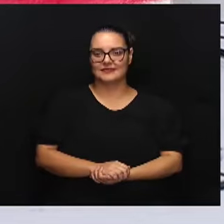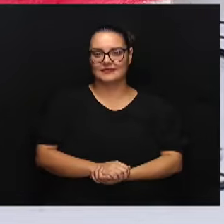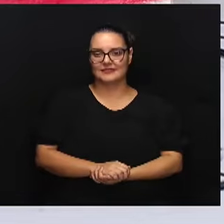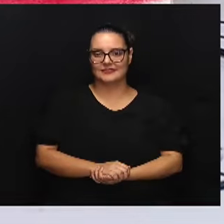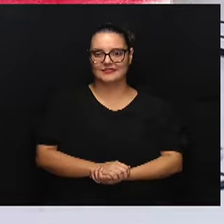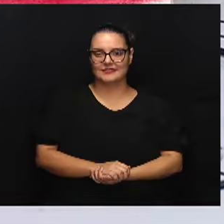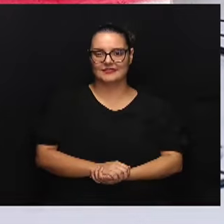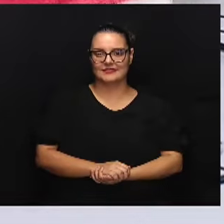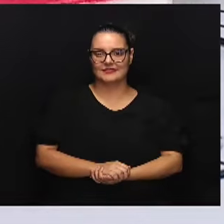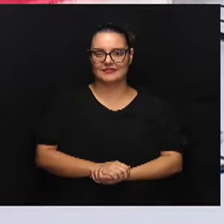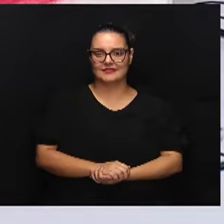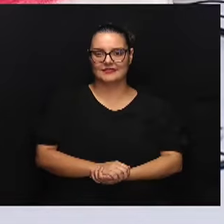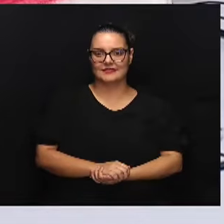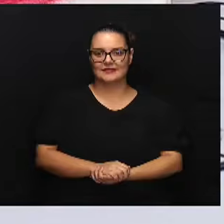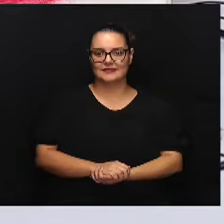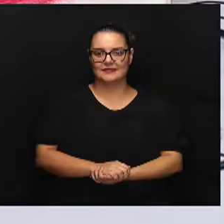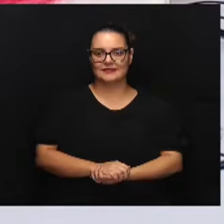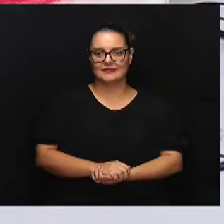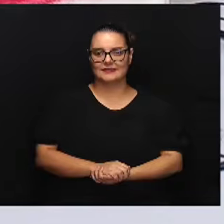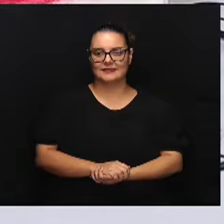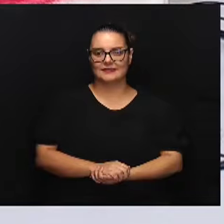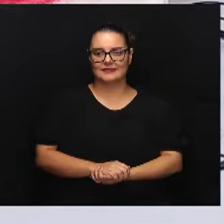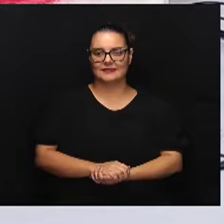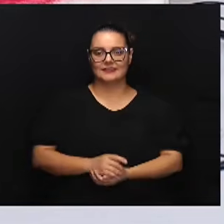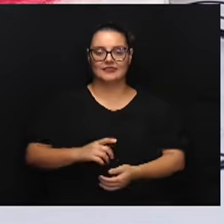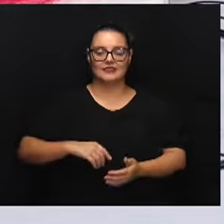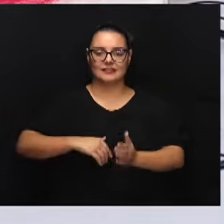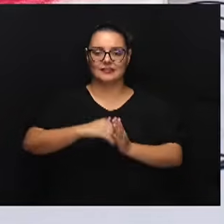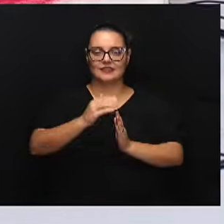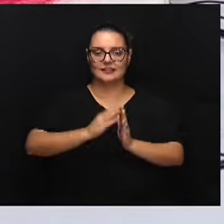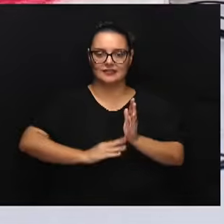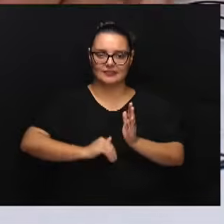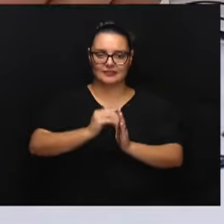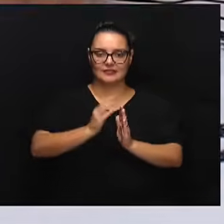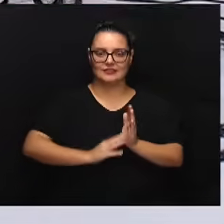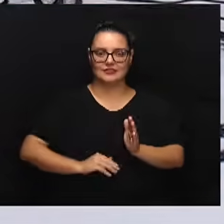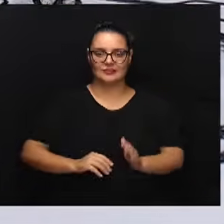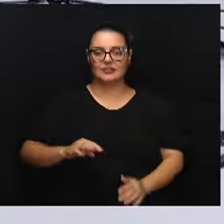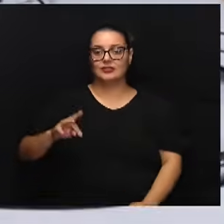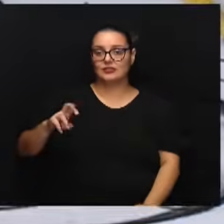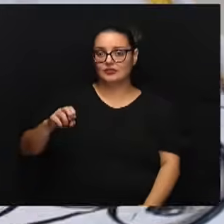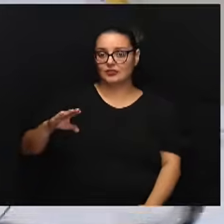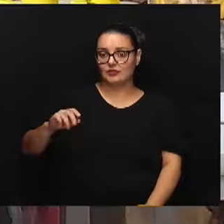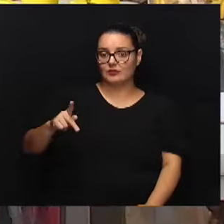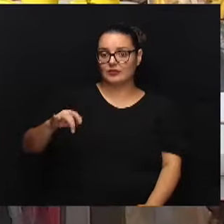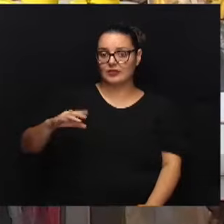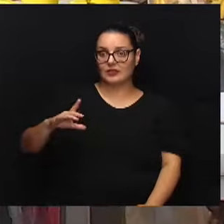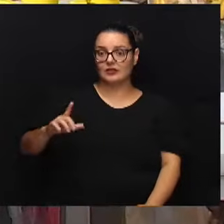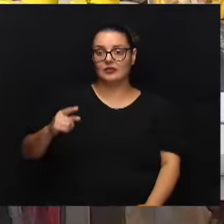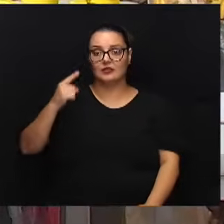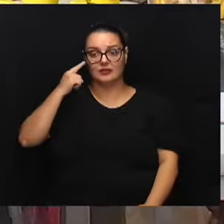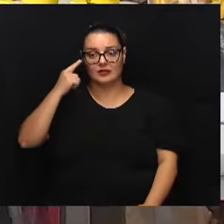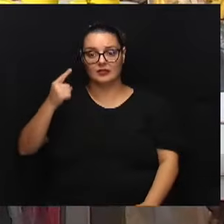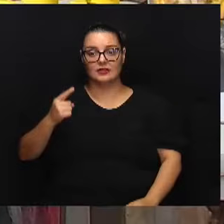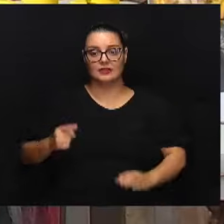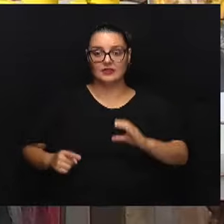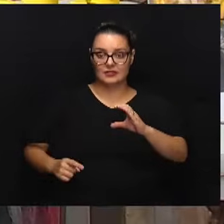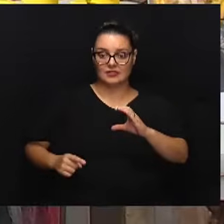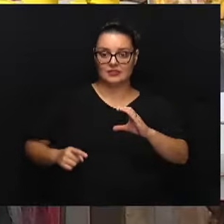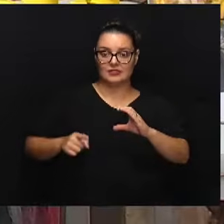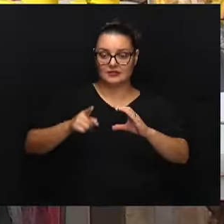E aí a gente tem a nossa pintura tropical. partindo sempre, olha só, da letra